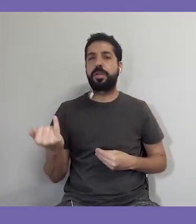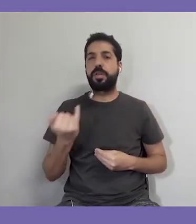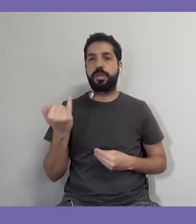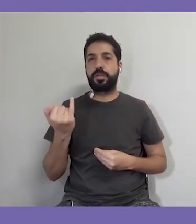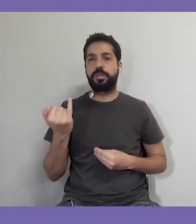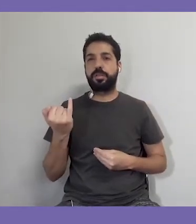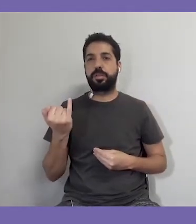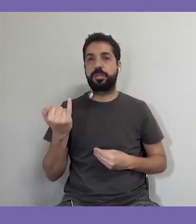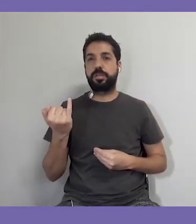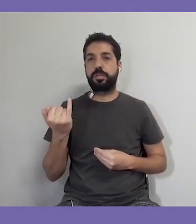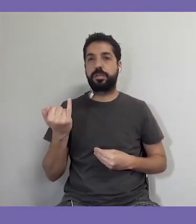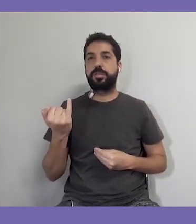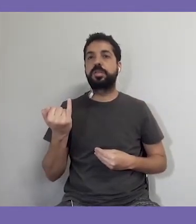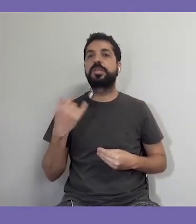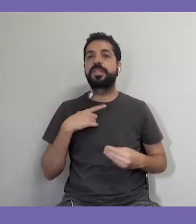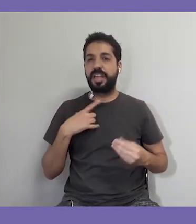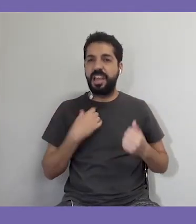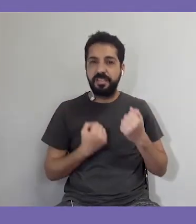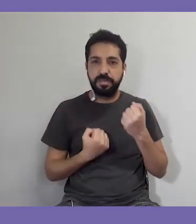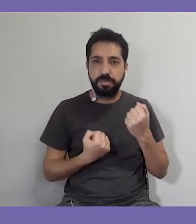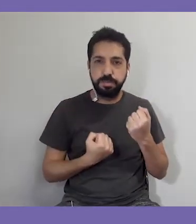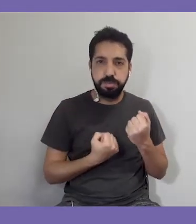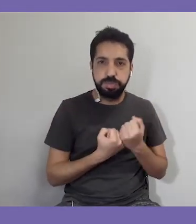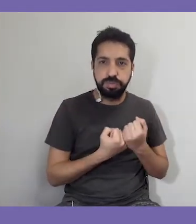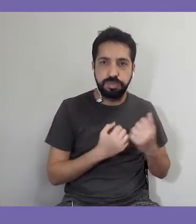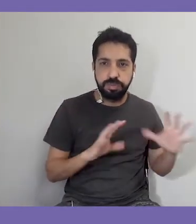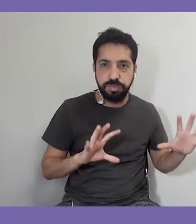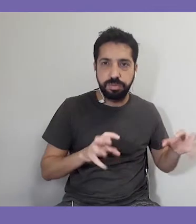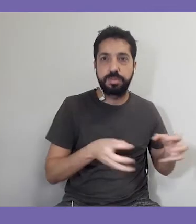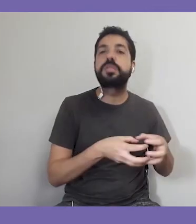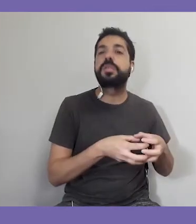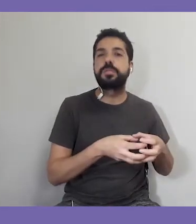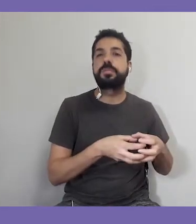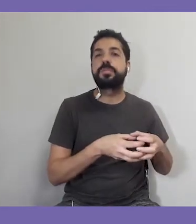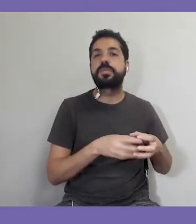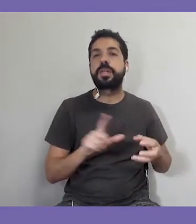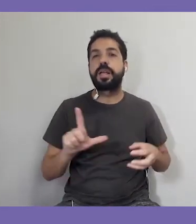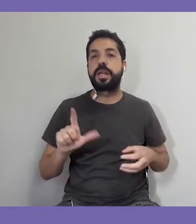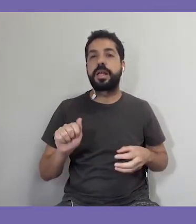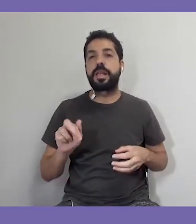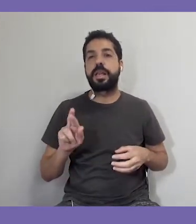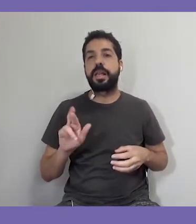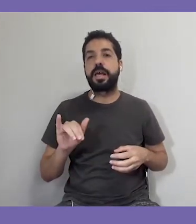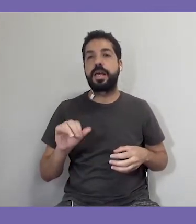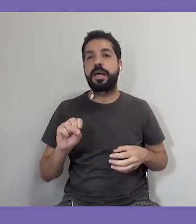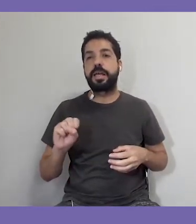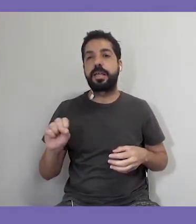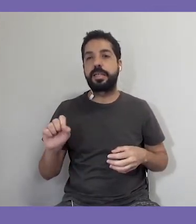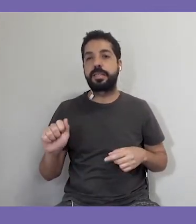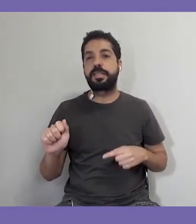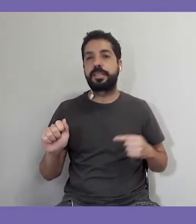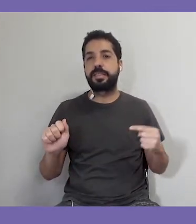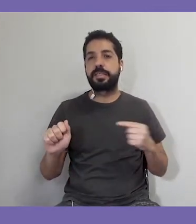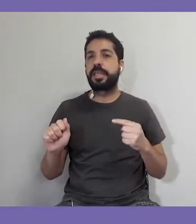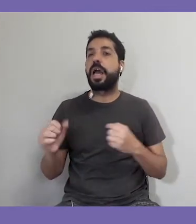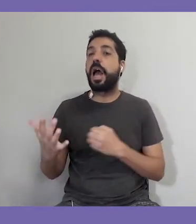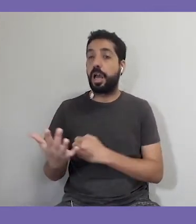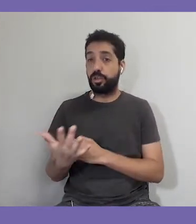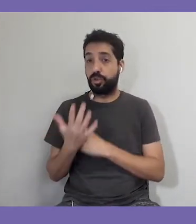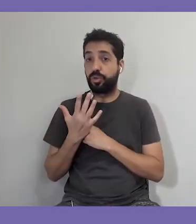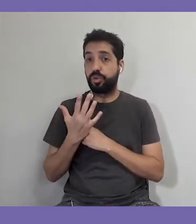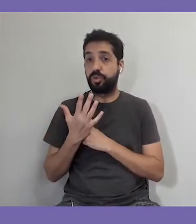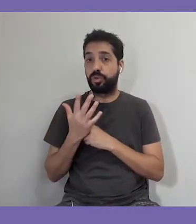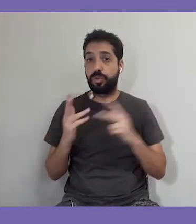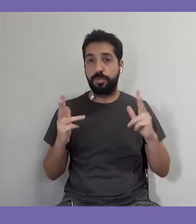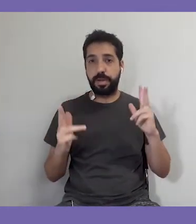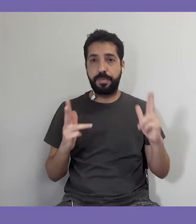muito importante. Foi bem colaborativo mesmo, sabe, as decisões. Larissa, que